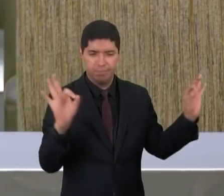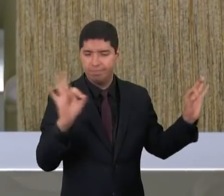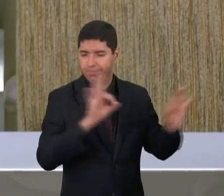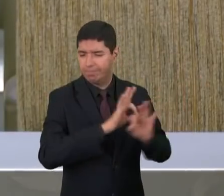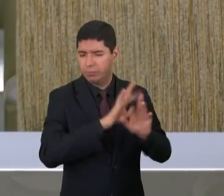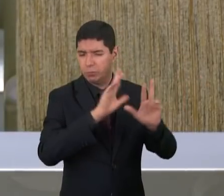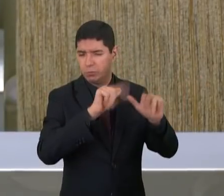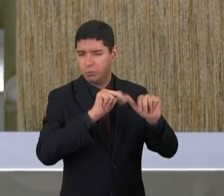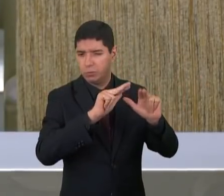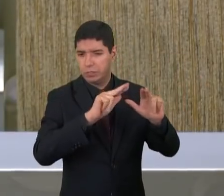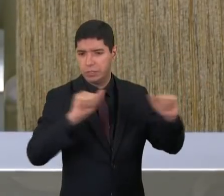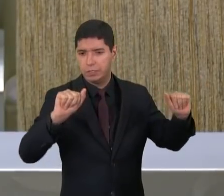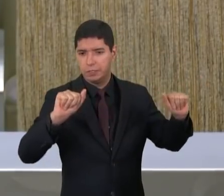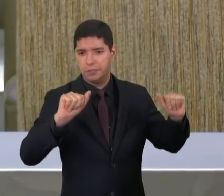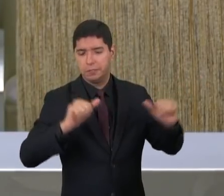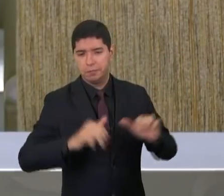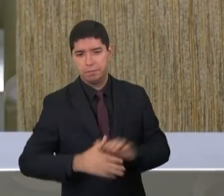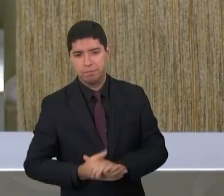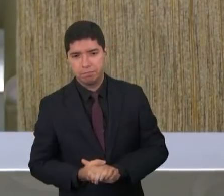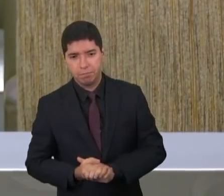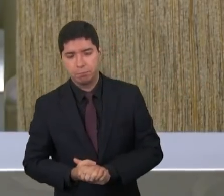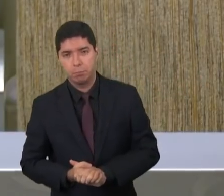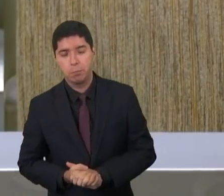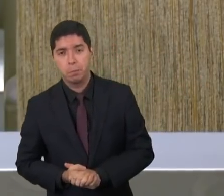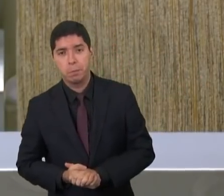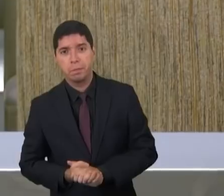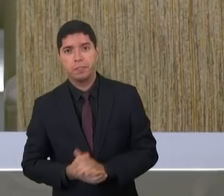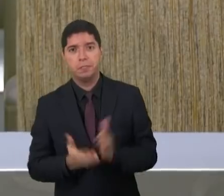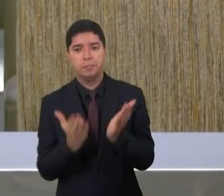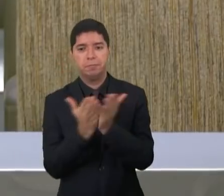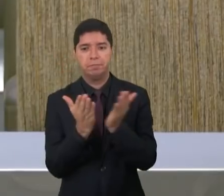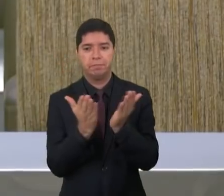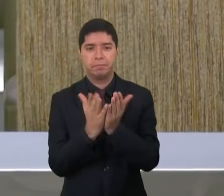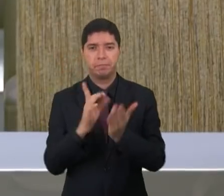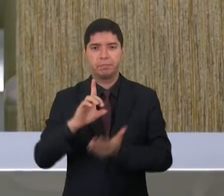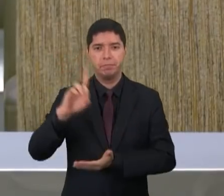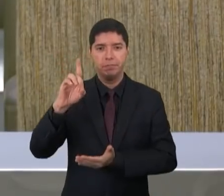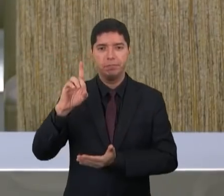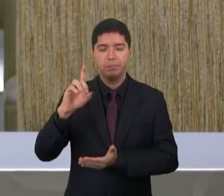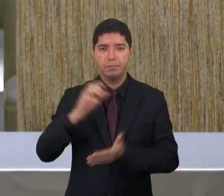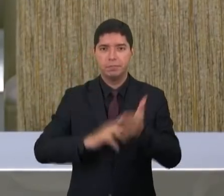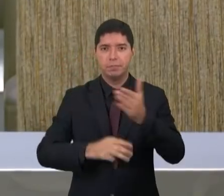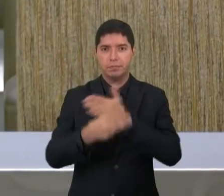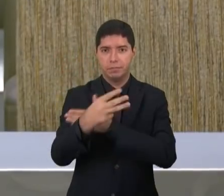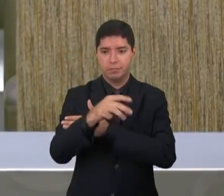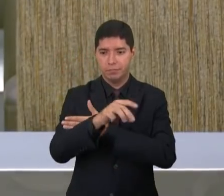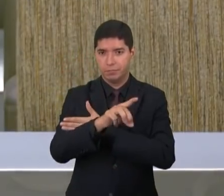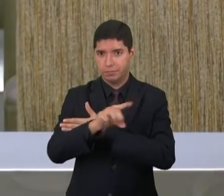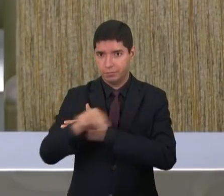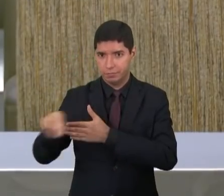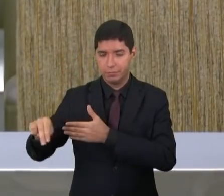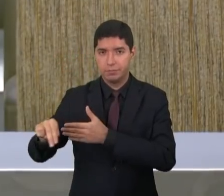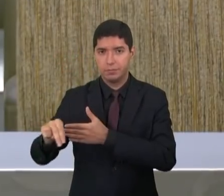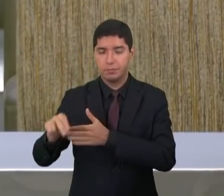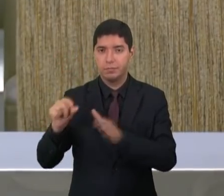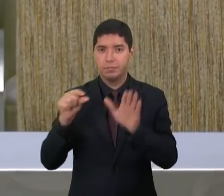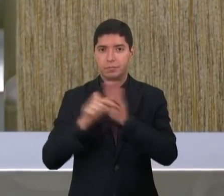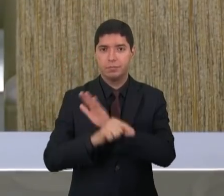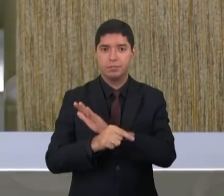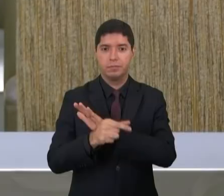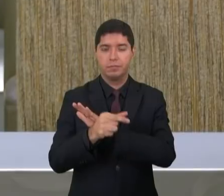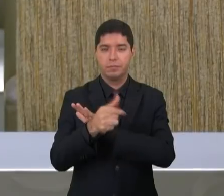imagem. Irmãos, a Bíblia vai nos dizer, 3 de Daniel, versículo de